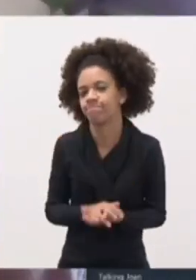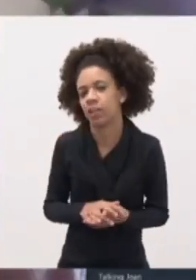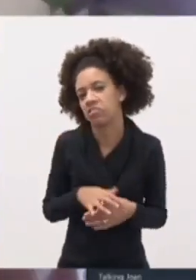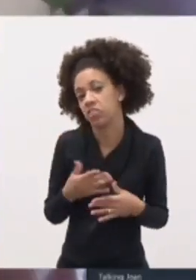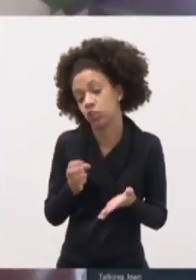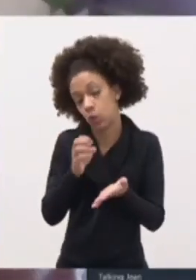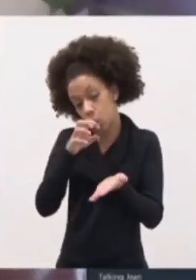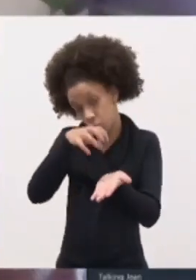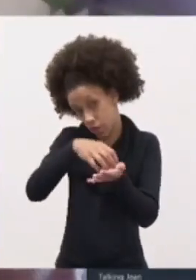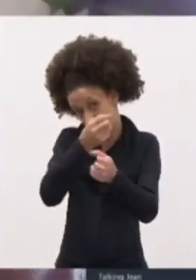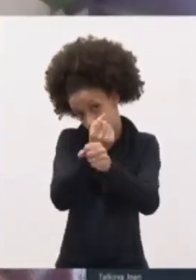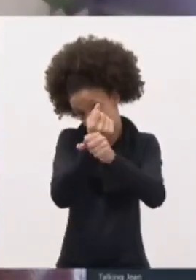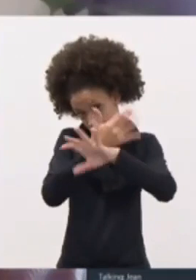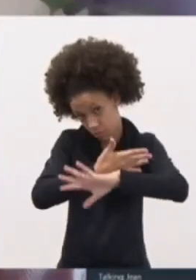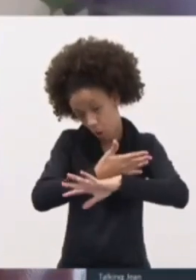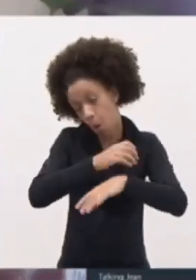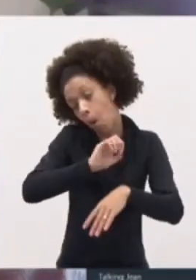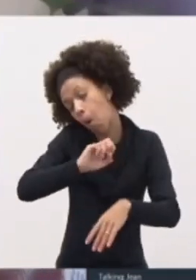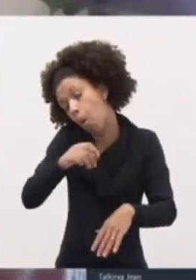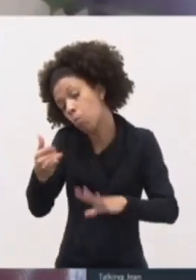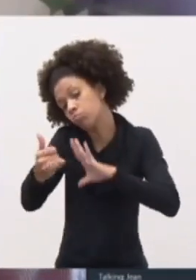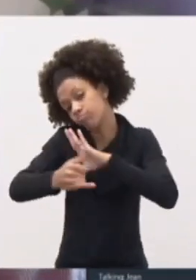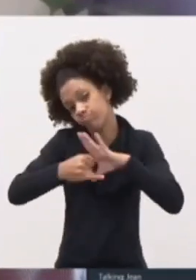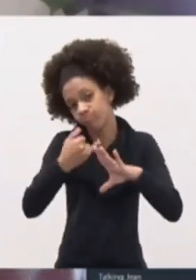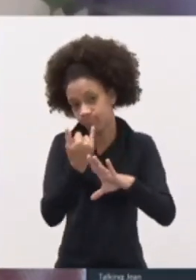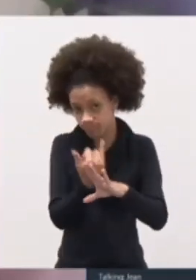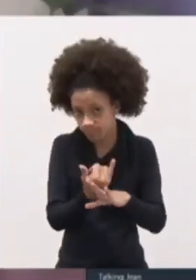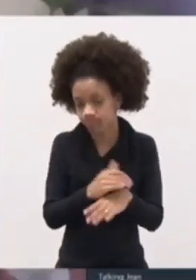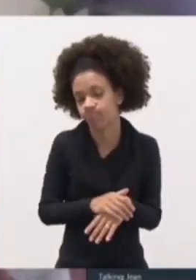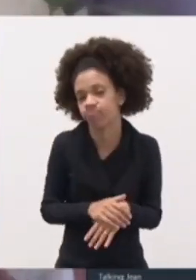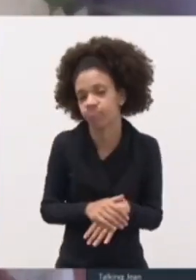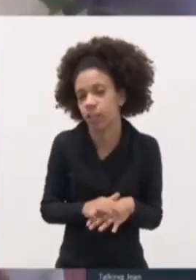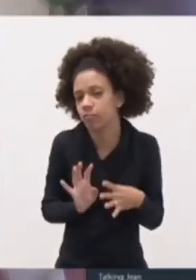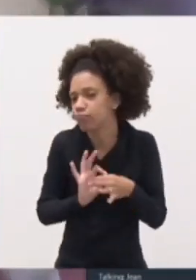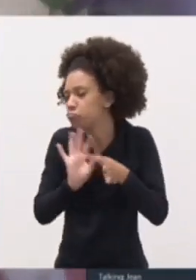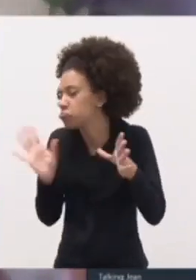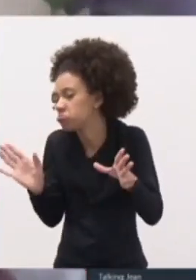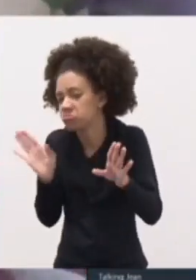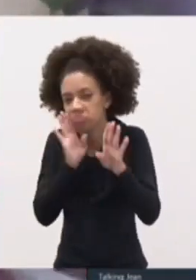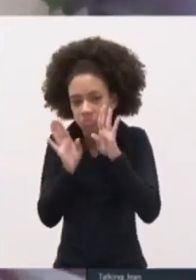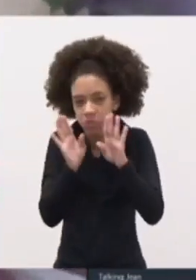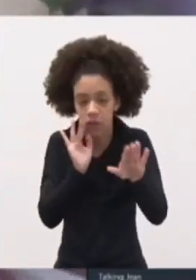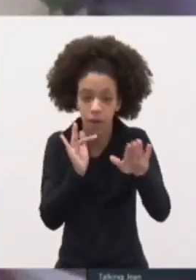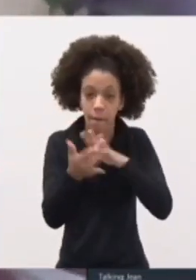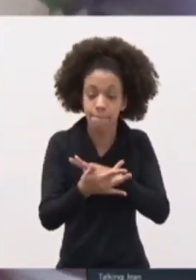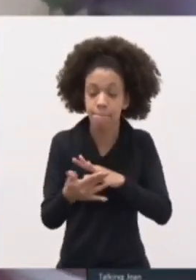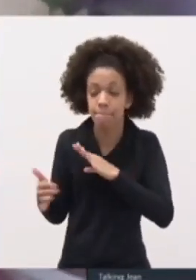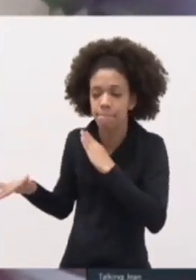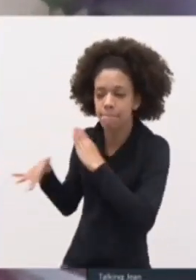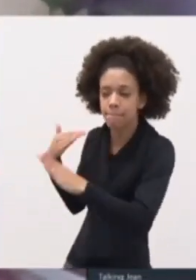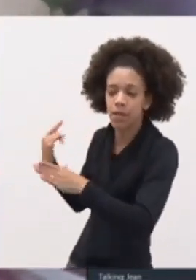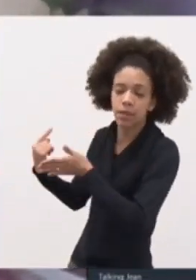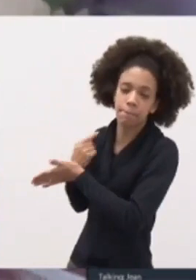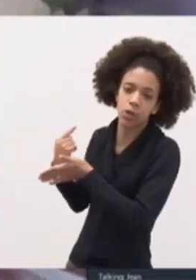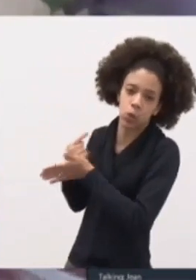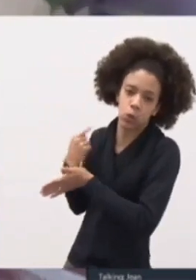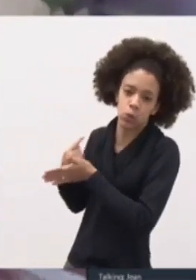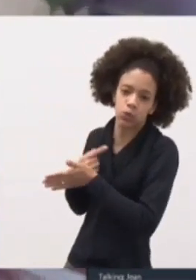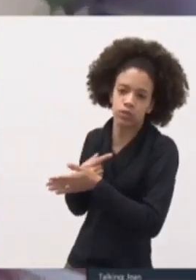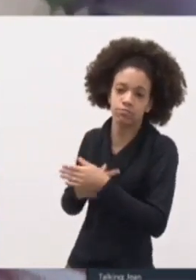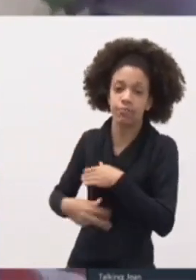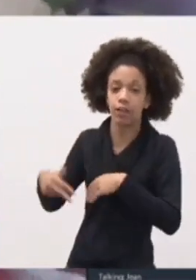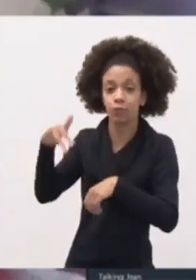do centro de mídia, seja do Facebook, de qualquer rede social, mande uma pergunta para a gente. Eu estou